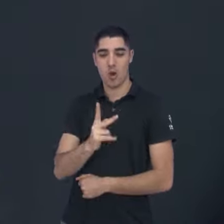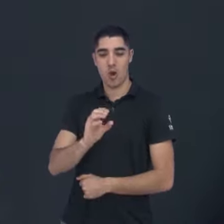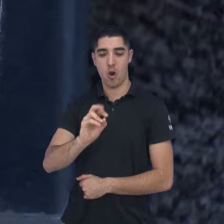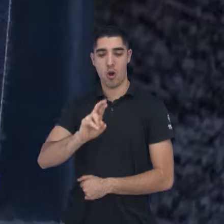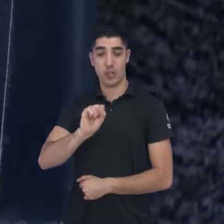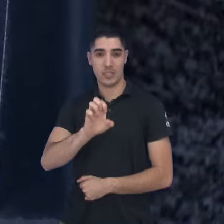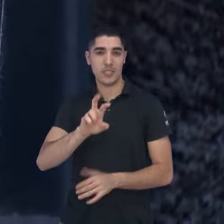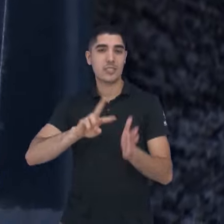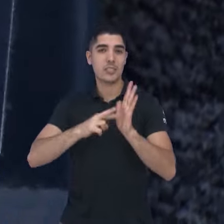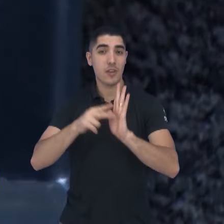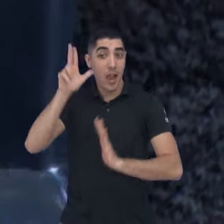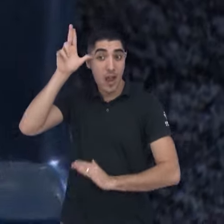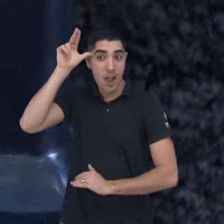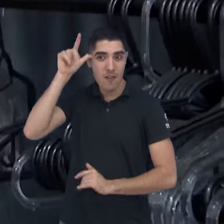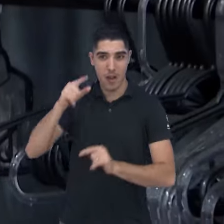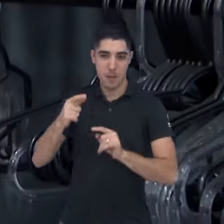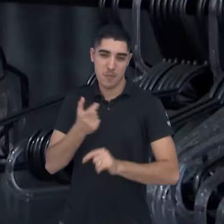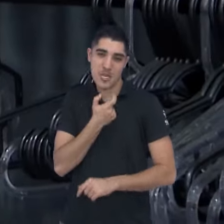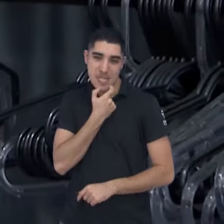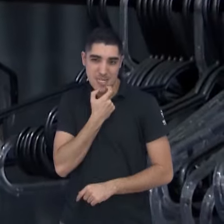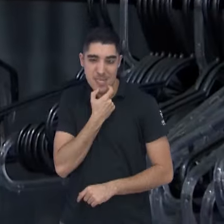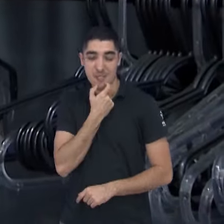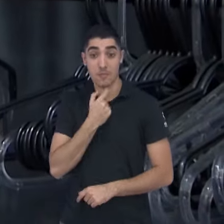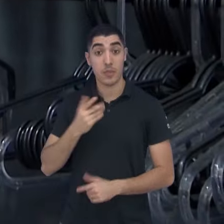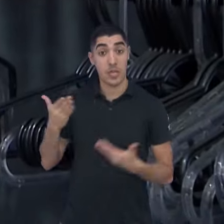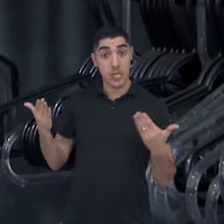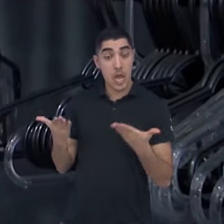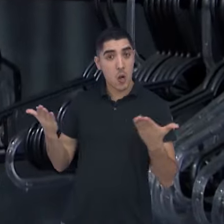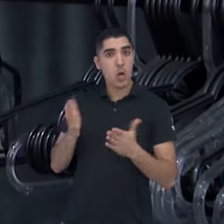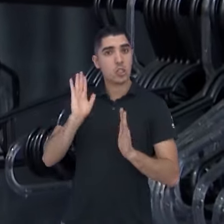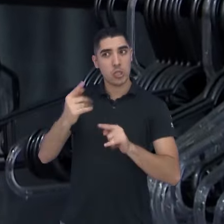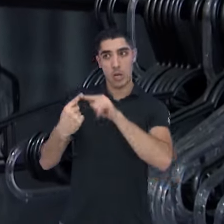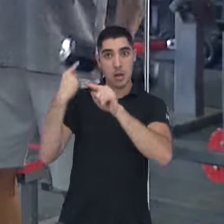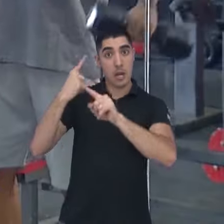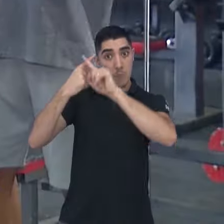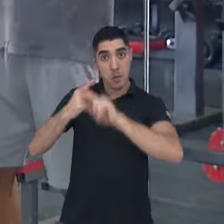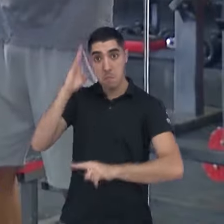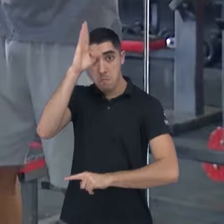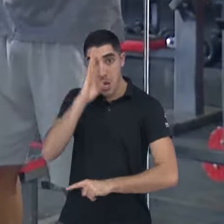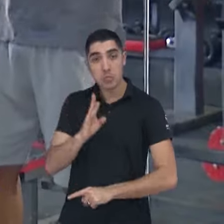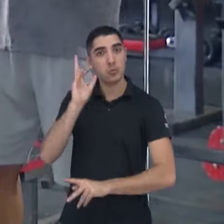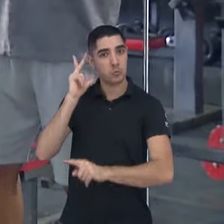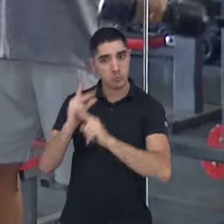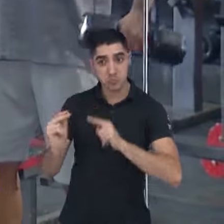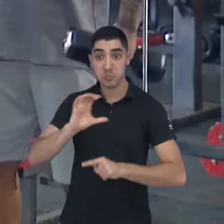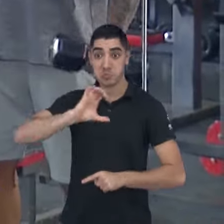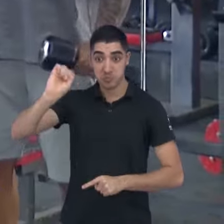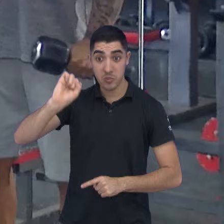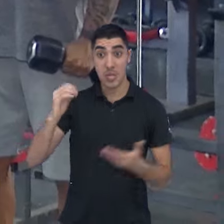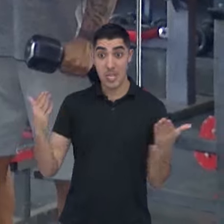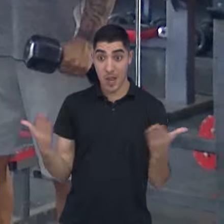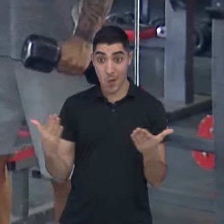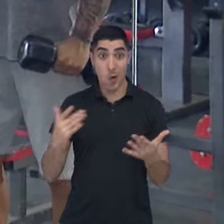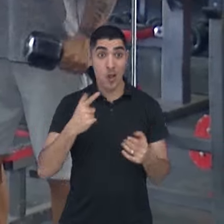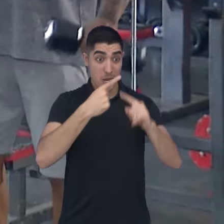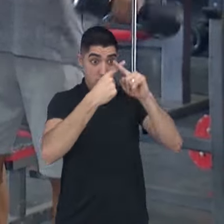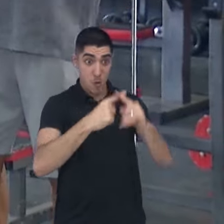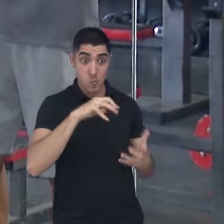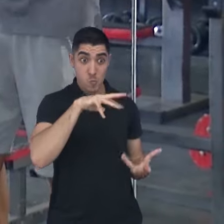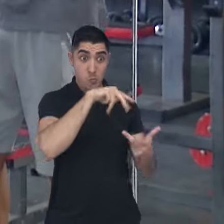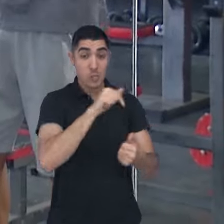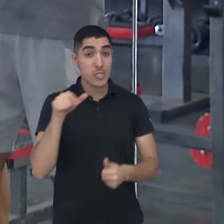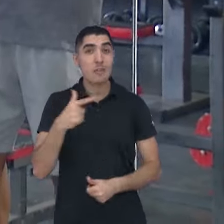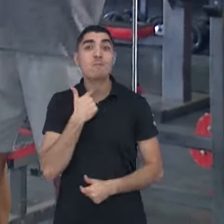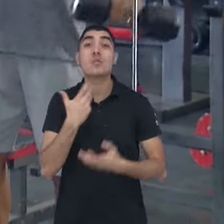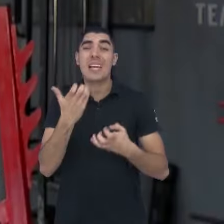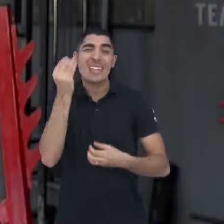campeão estadual e brasileiro e agora vai em busca pelo reconhecimento do mundo. E a sua expectativa é de ao menos ficar entre os